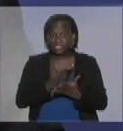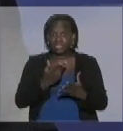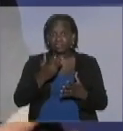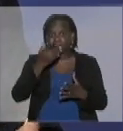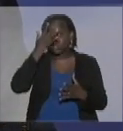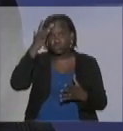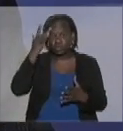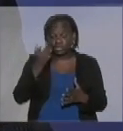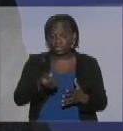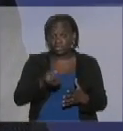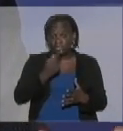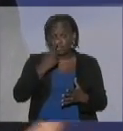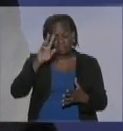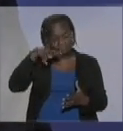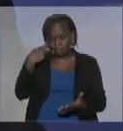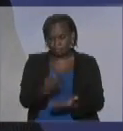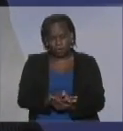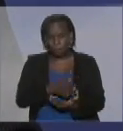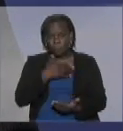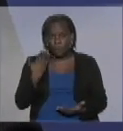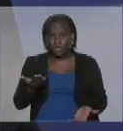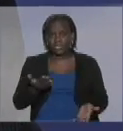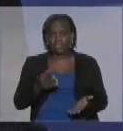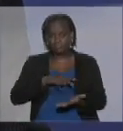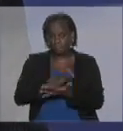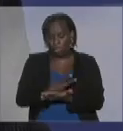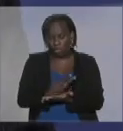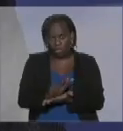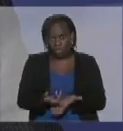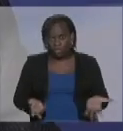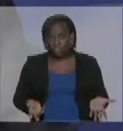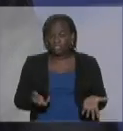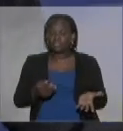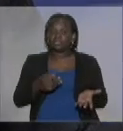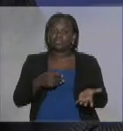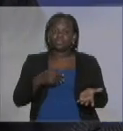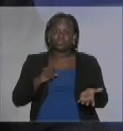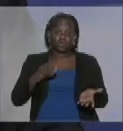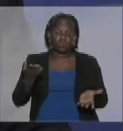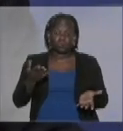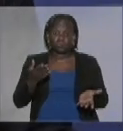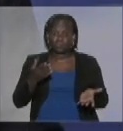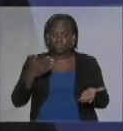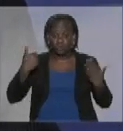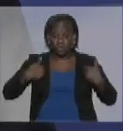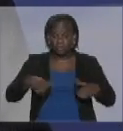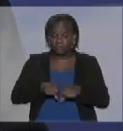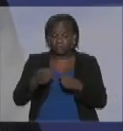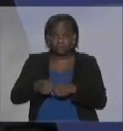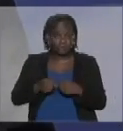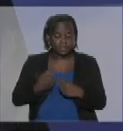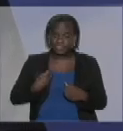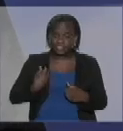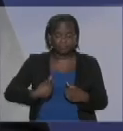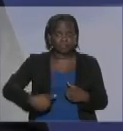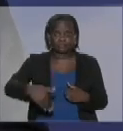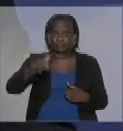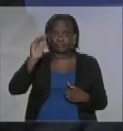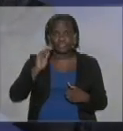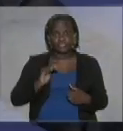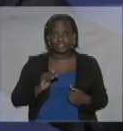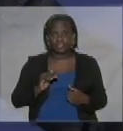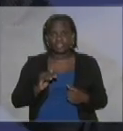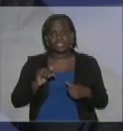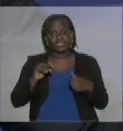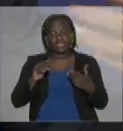acontece de casos trágicos, de pessoas que vêm a óbito ou então ficam com sequelas para a vida inteira.